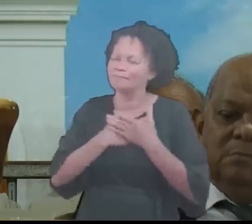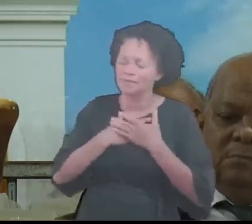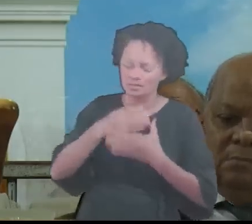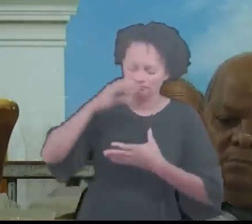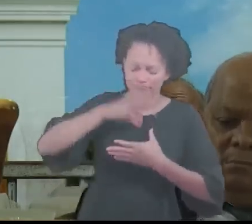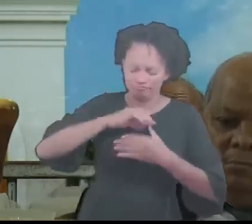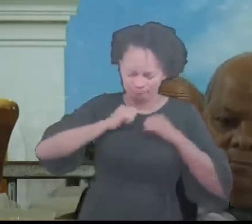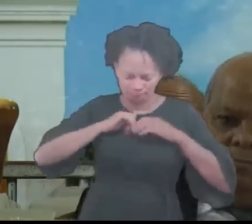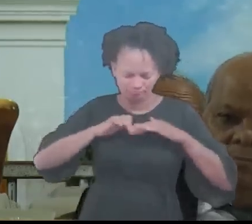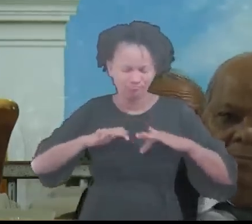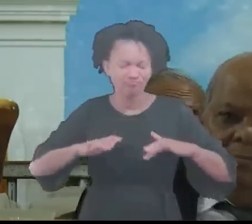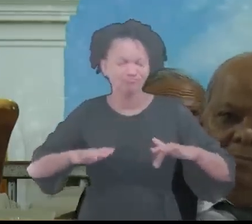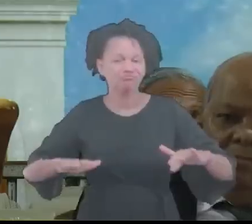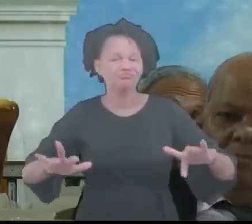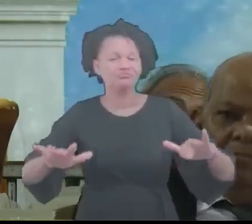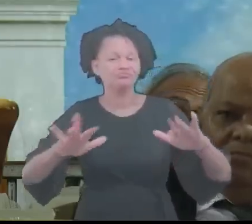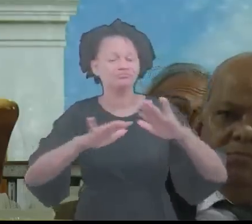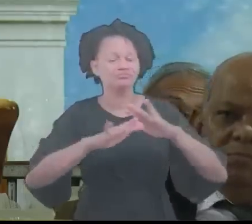mirra.